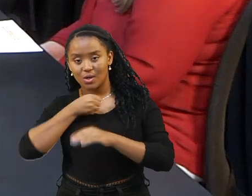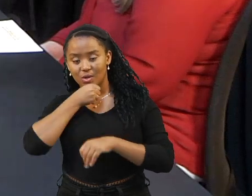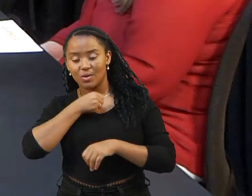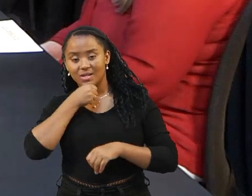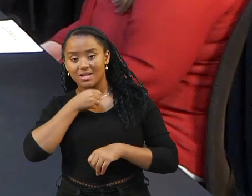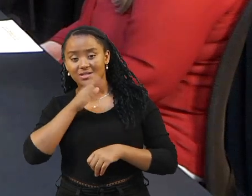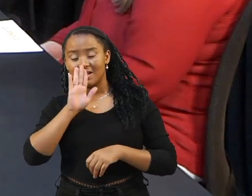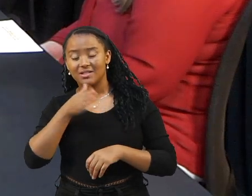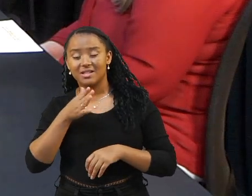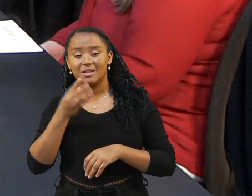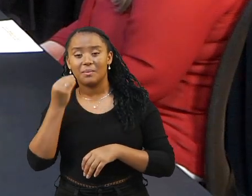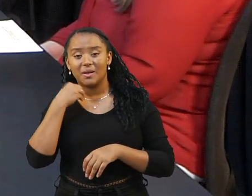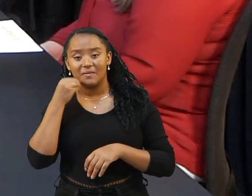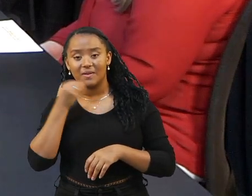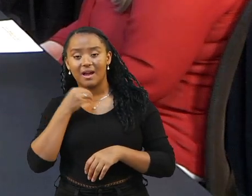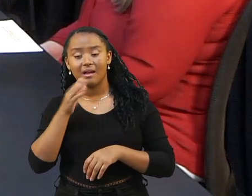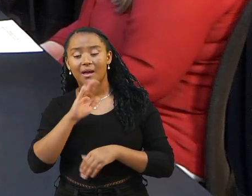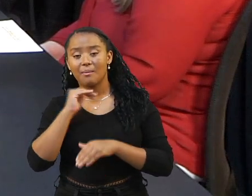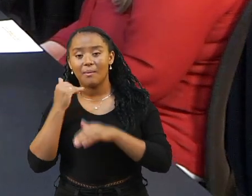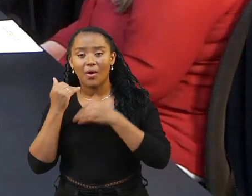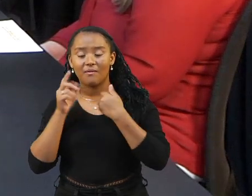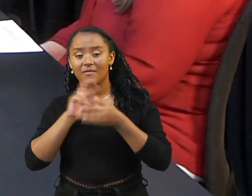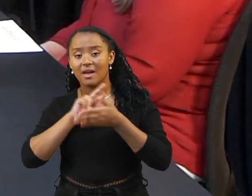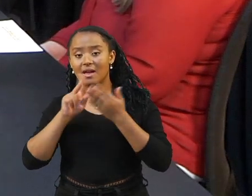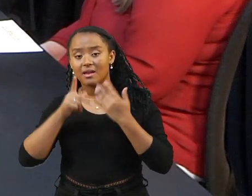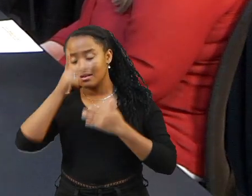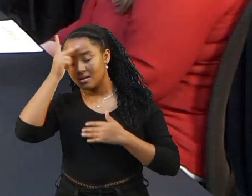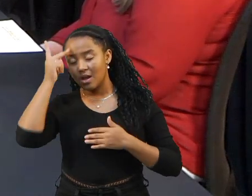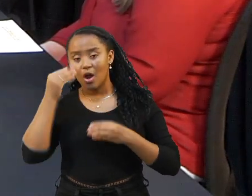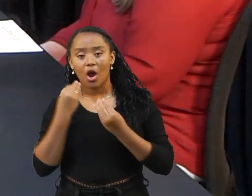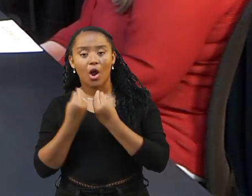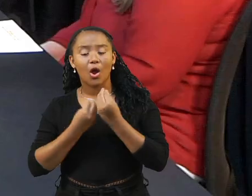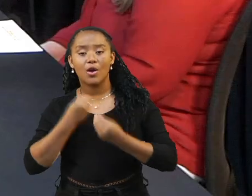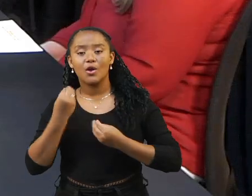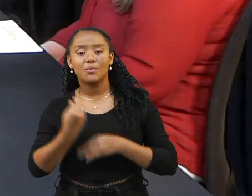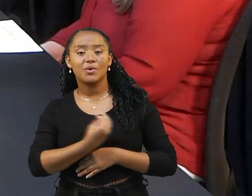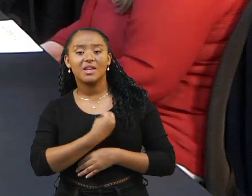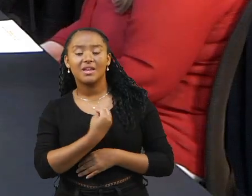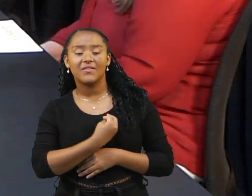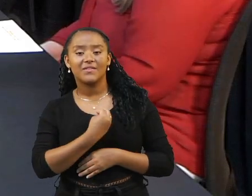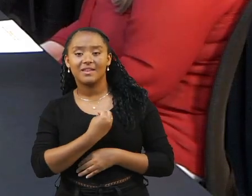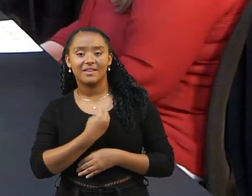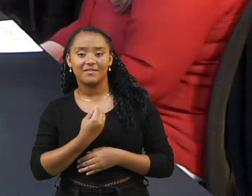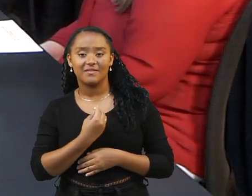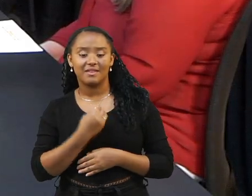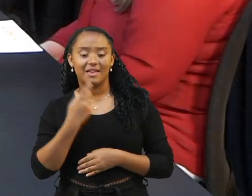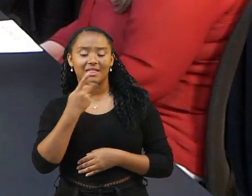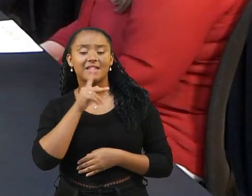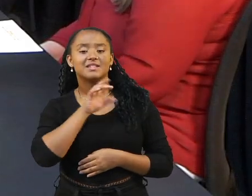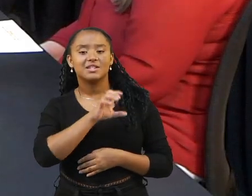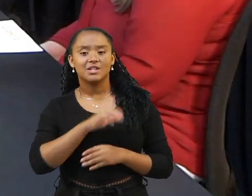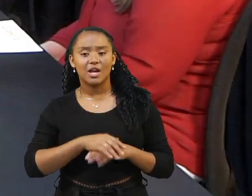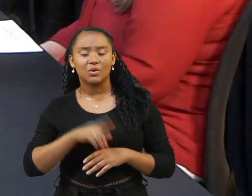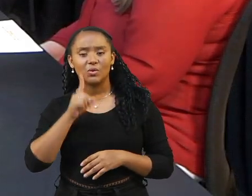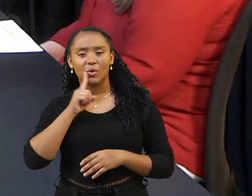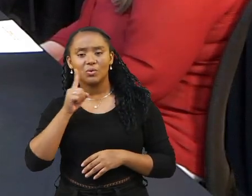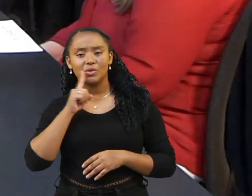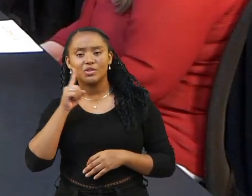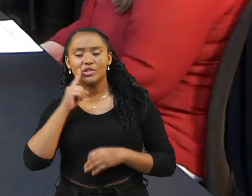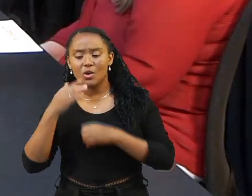então falecem muitas pessoas. E aí, como é que você convive com isso? Todo dia, um afeto novo e